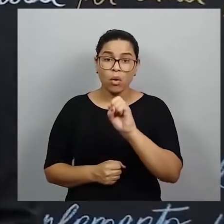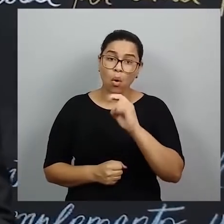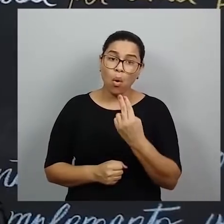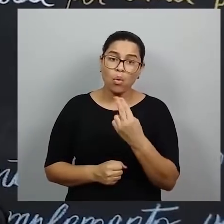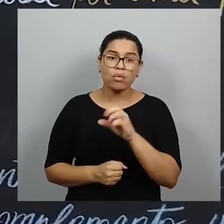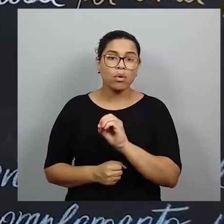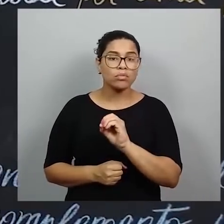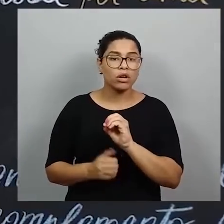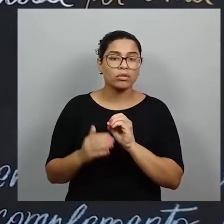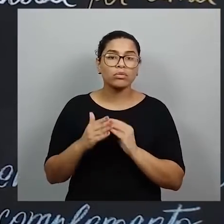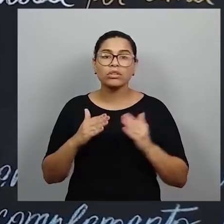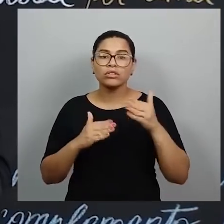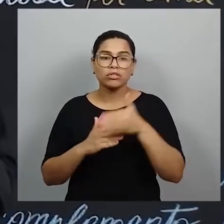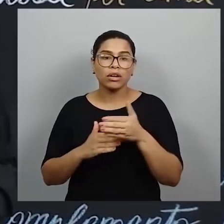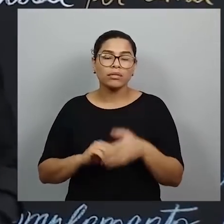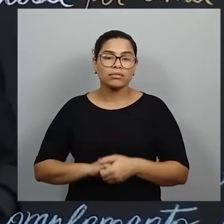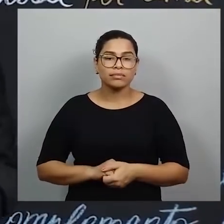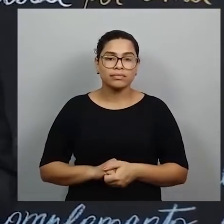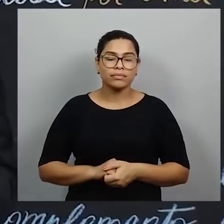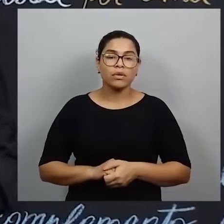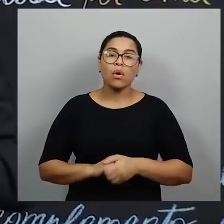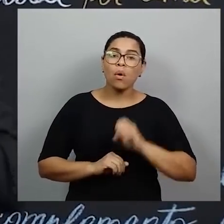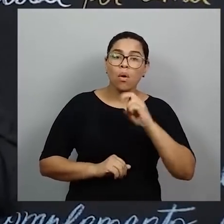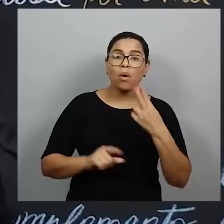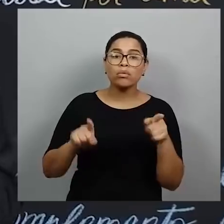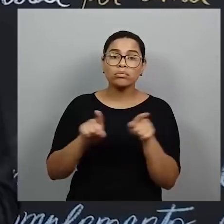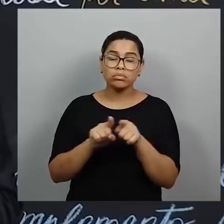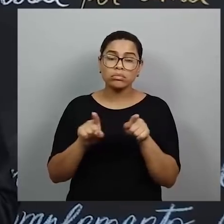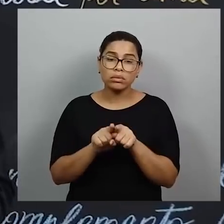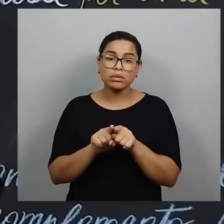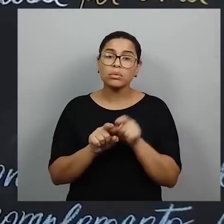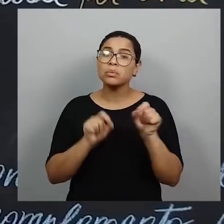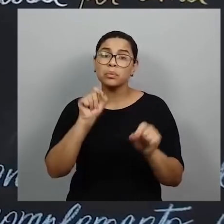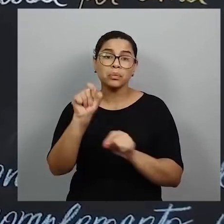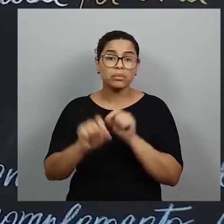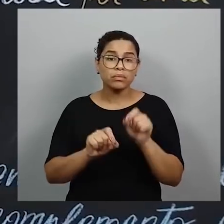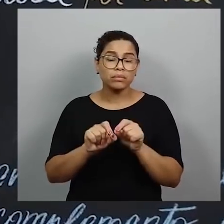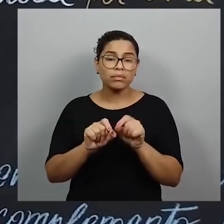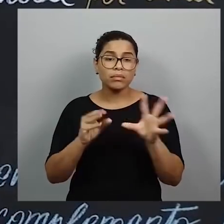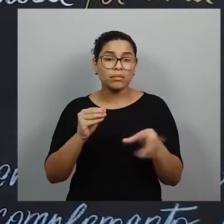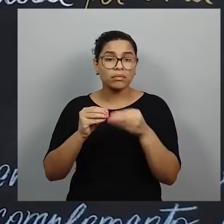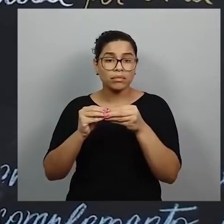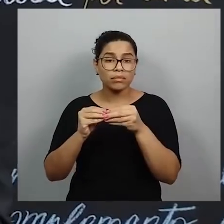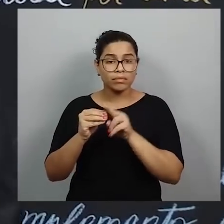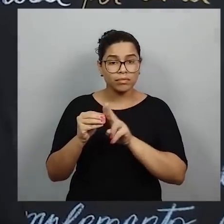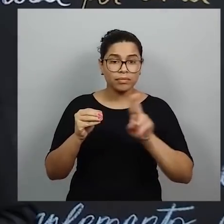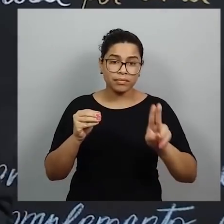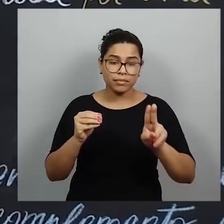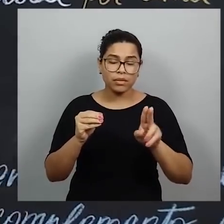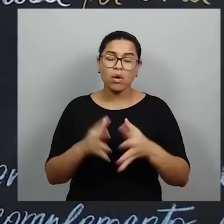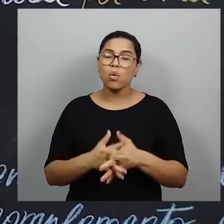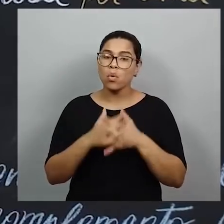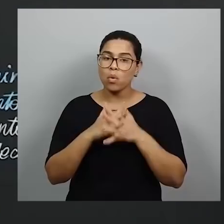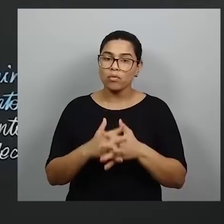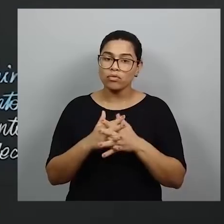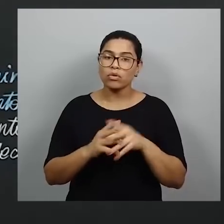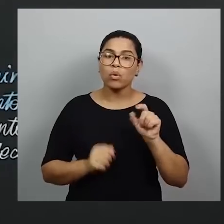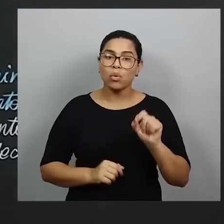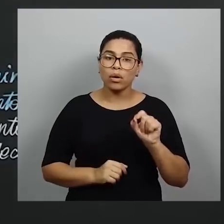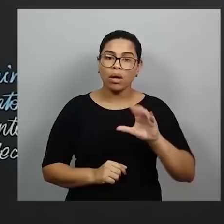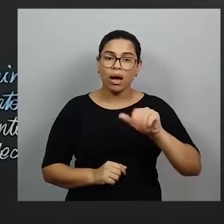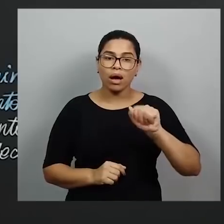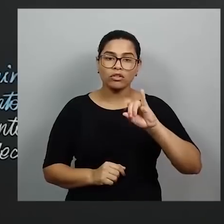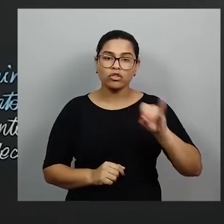for o complemento de um nome, seja ele um substantivo, um adjetivo ou um advérbio, é um complemento nominal. Não confundir também com